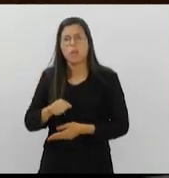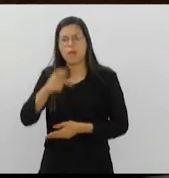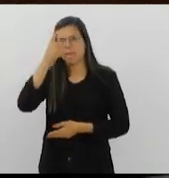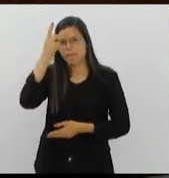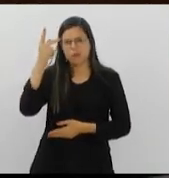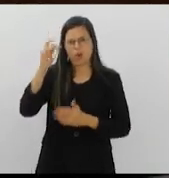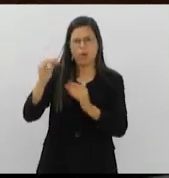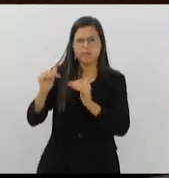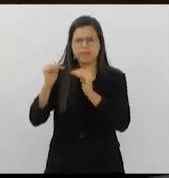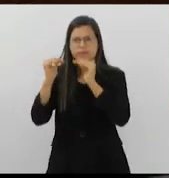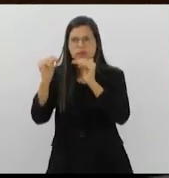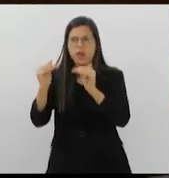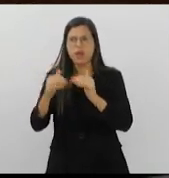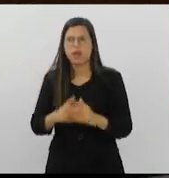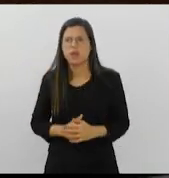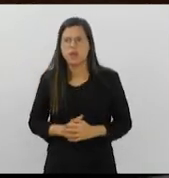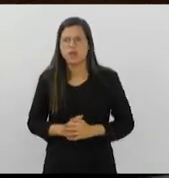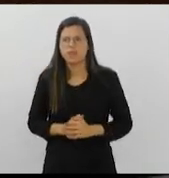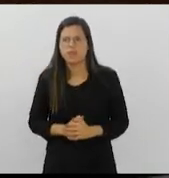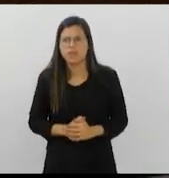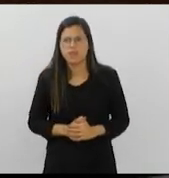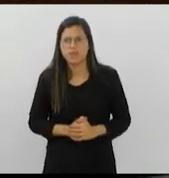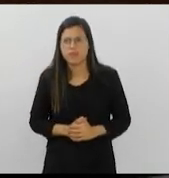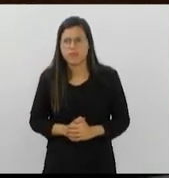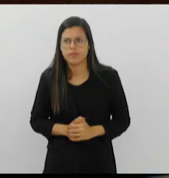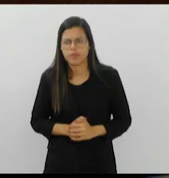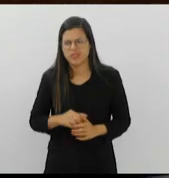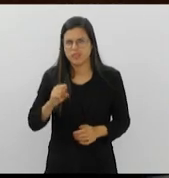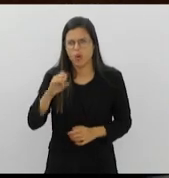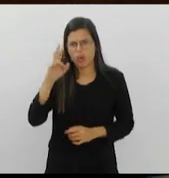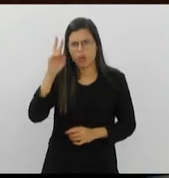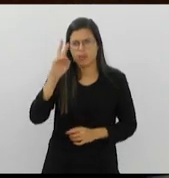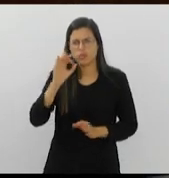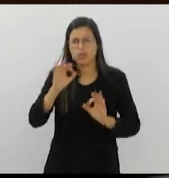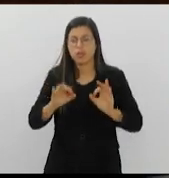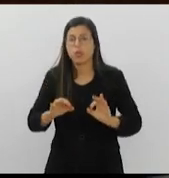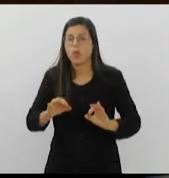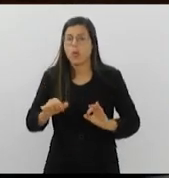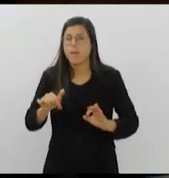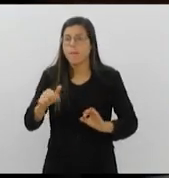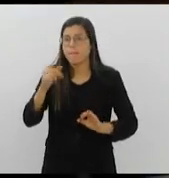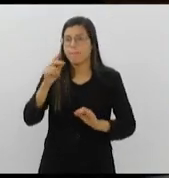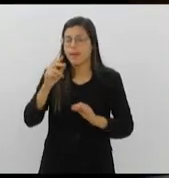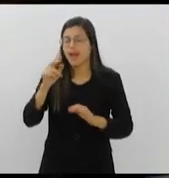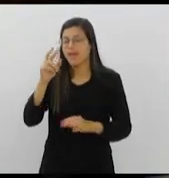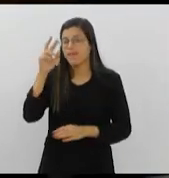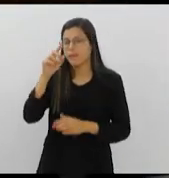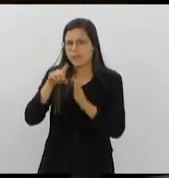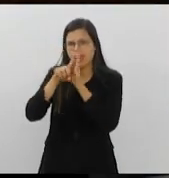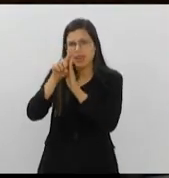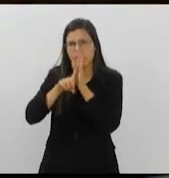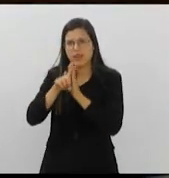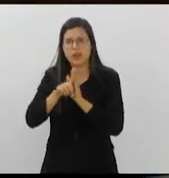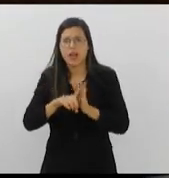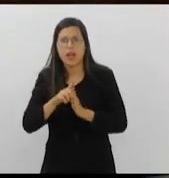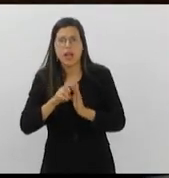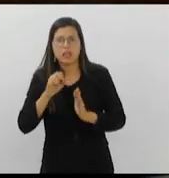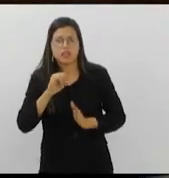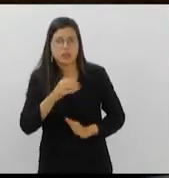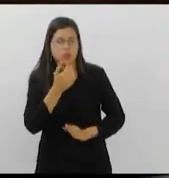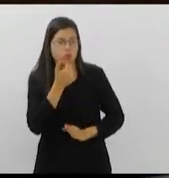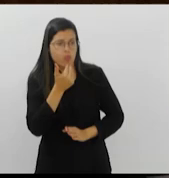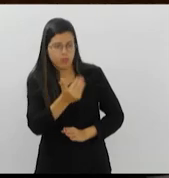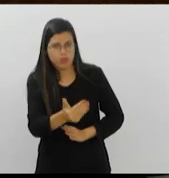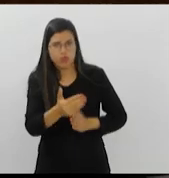história, se não me falha a memória, para saber, verificar se a reivindicação